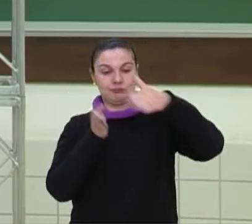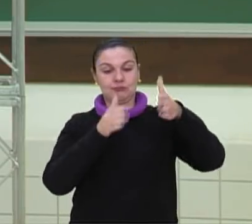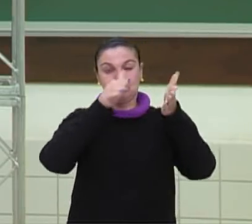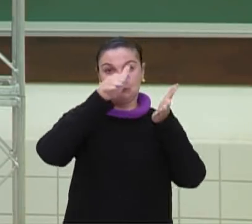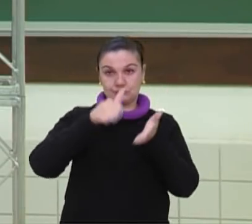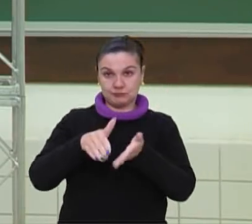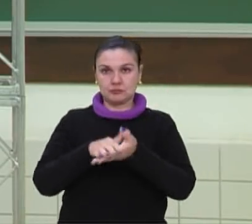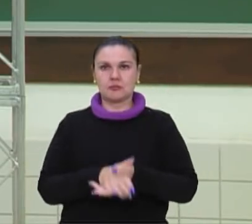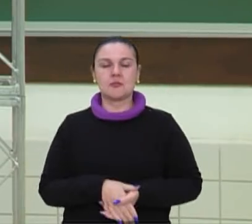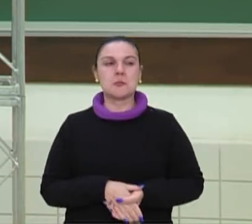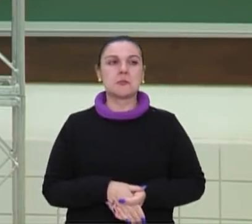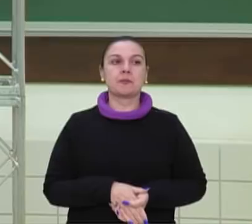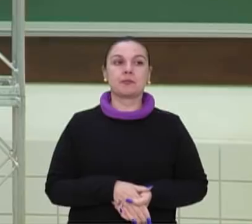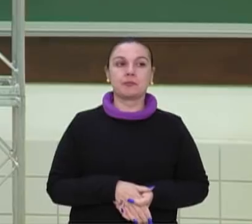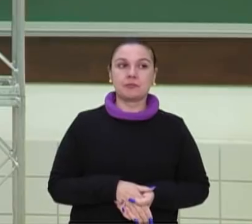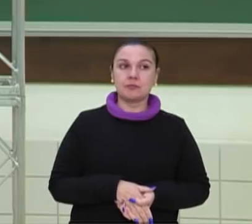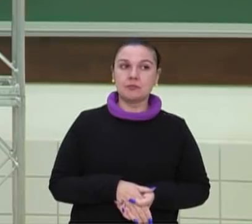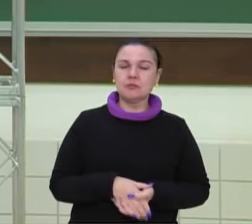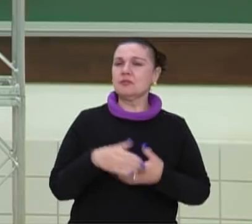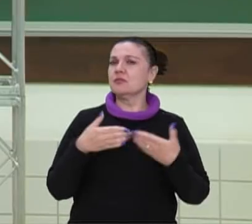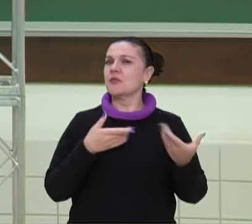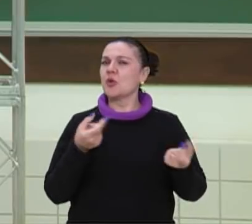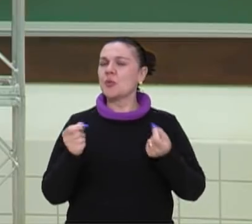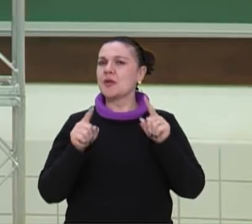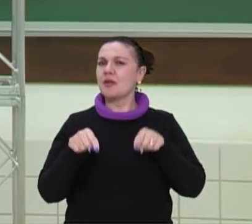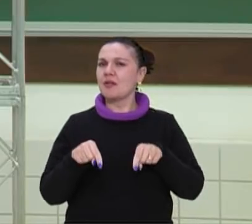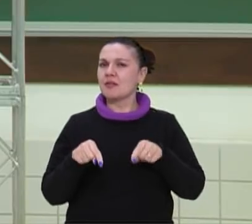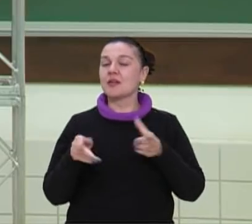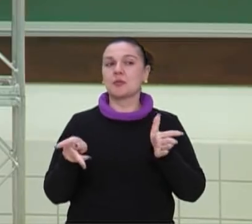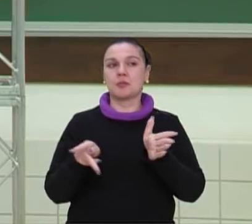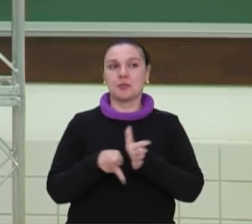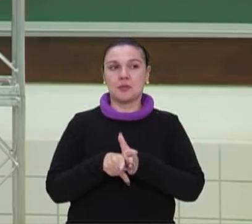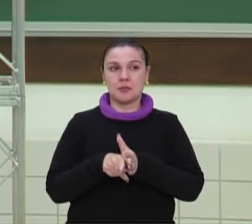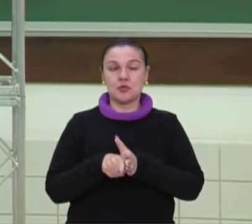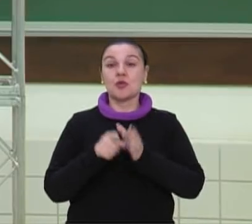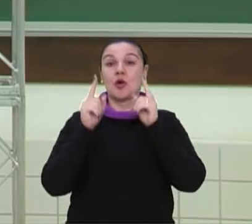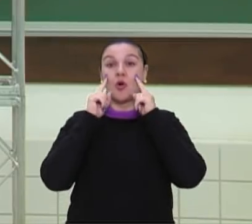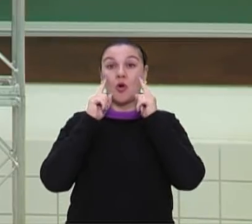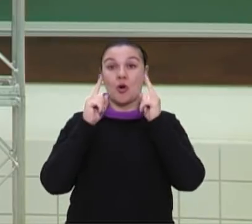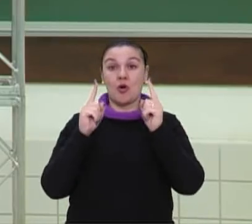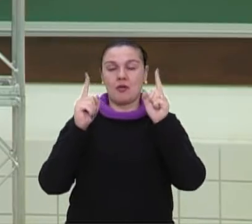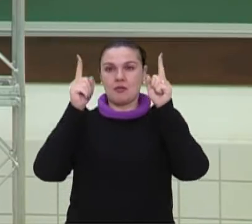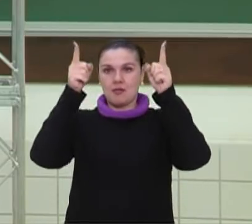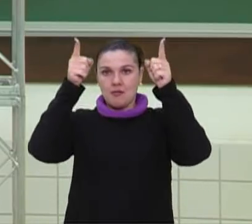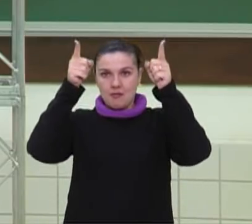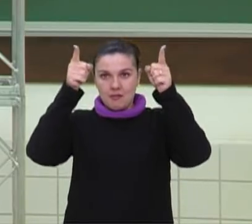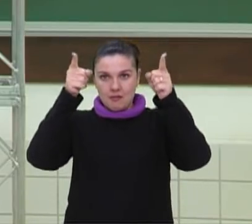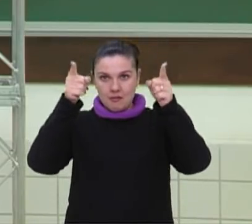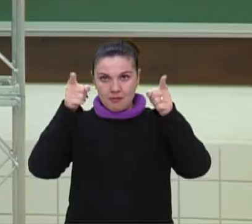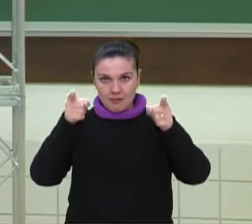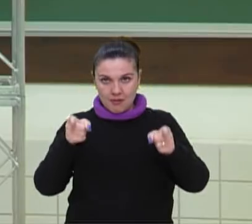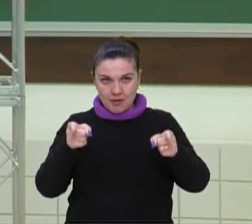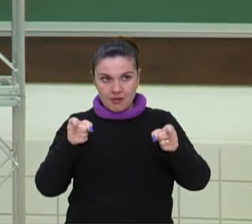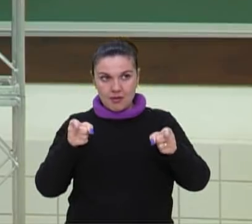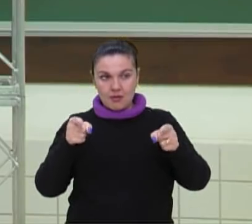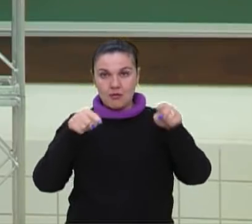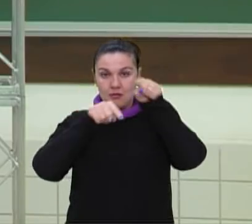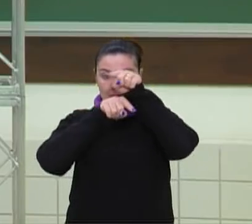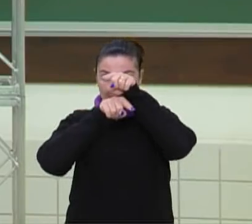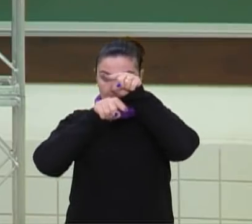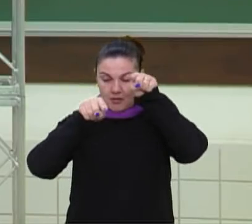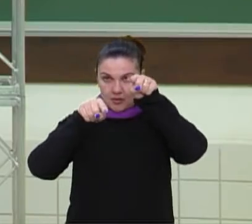enfim. O que são paralelogramos? Onde nós temos os lados sempre